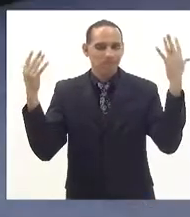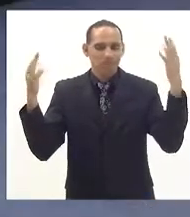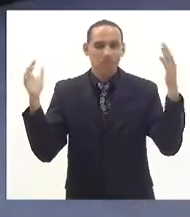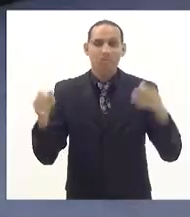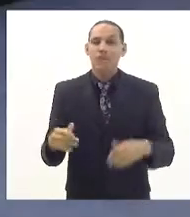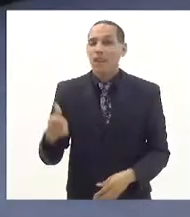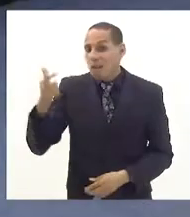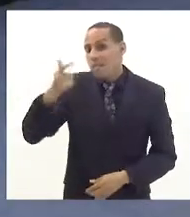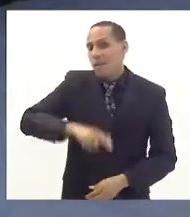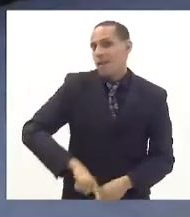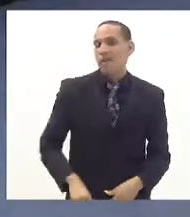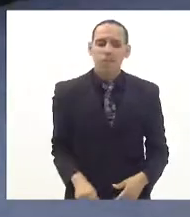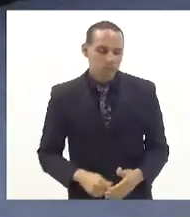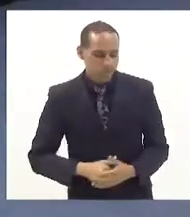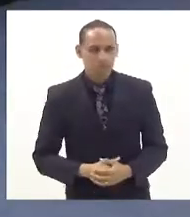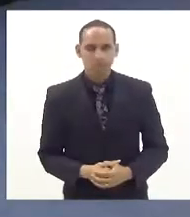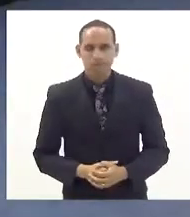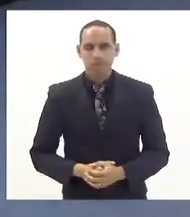E mais,